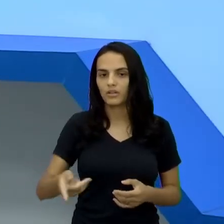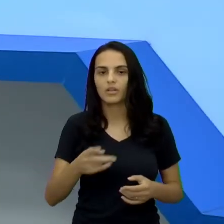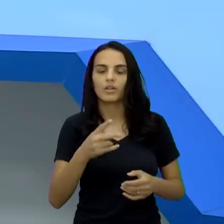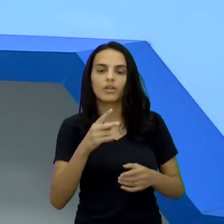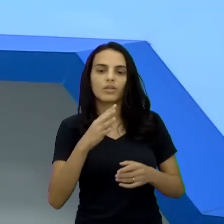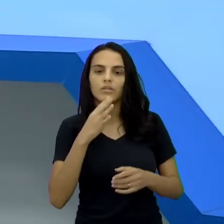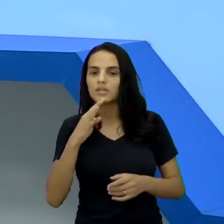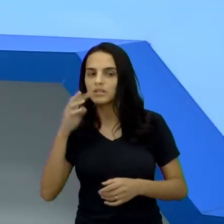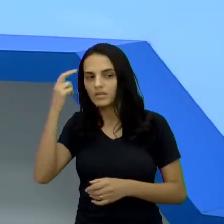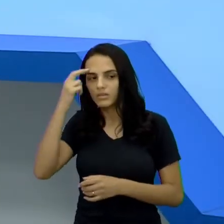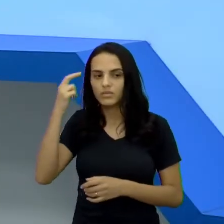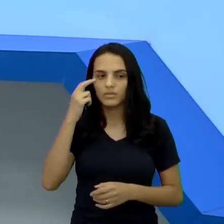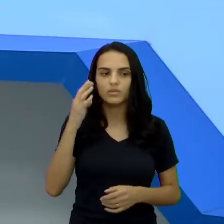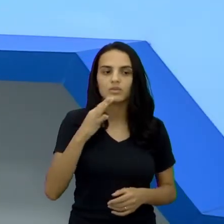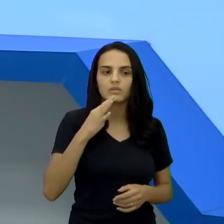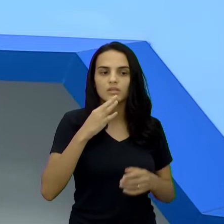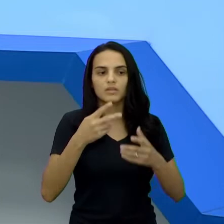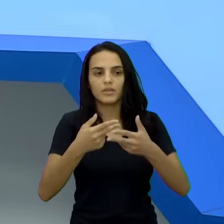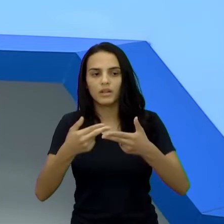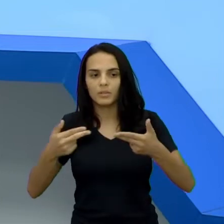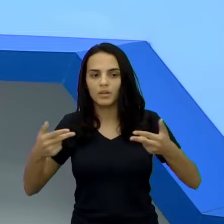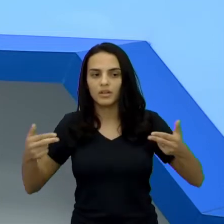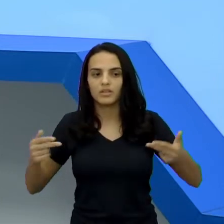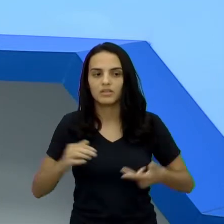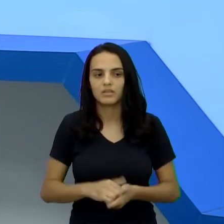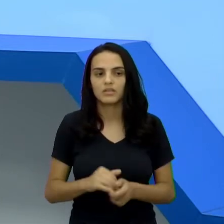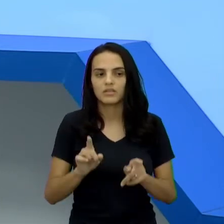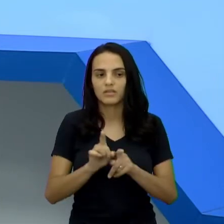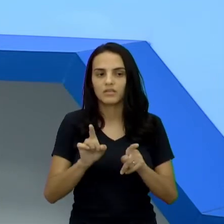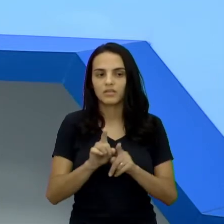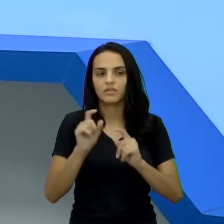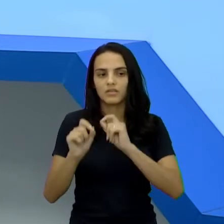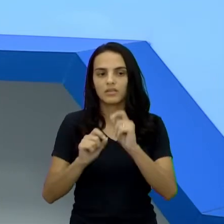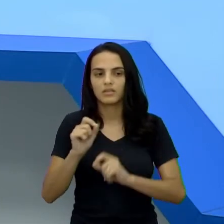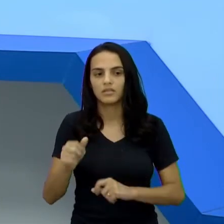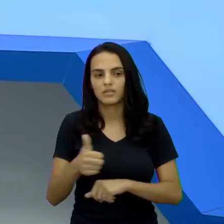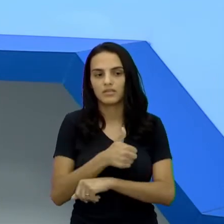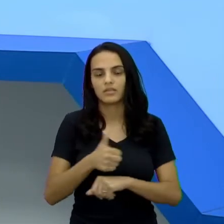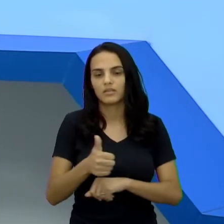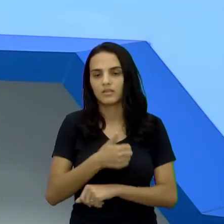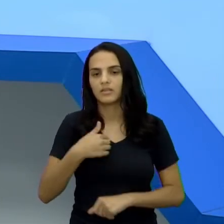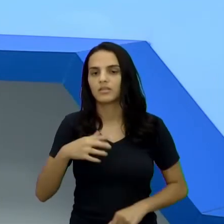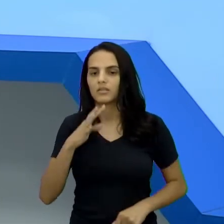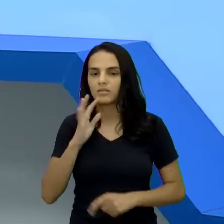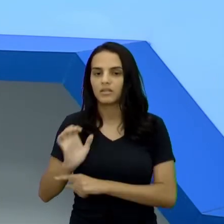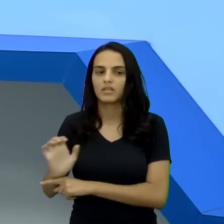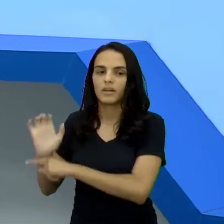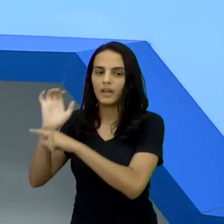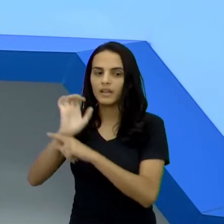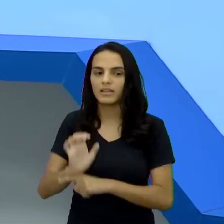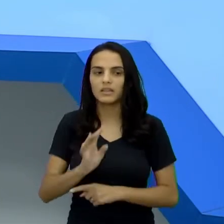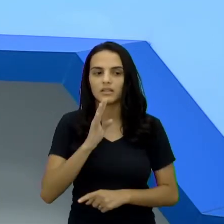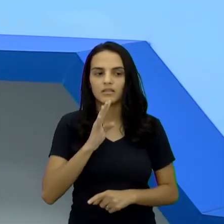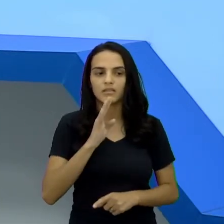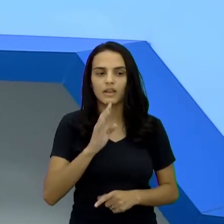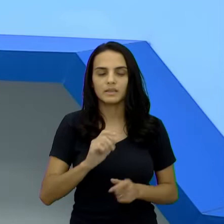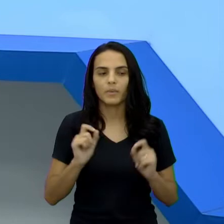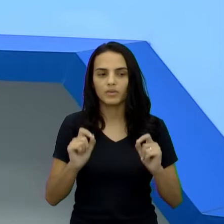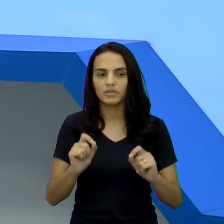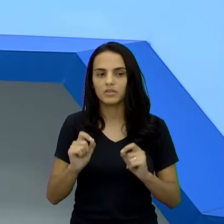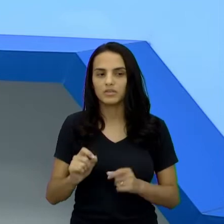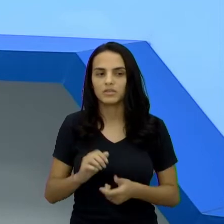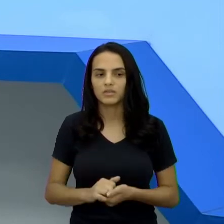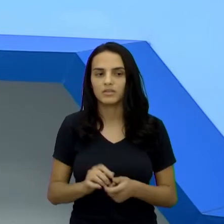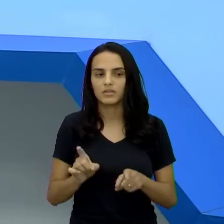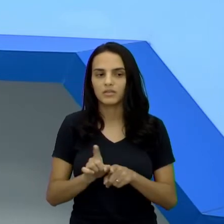culturas e tal, mas eu comecei a dar aula no Estado, eu gostei e fiquei, e estou até hoje.